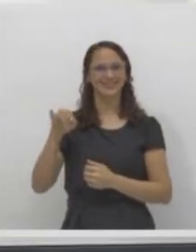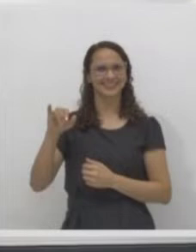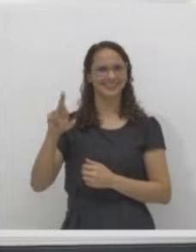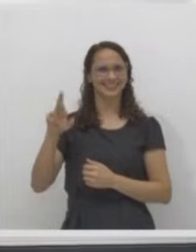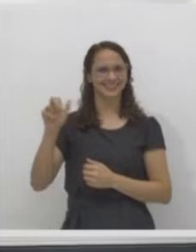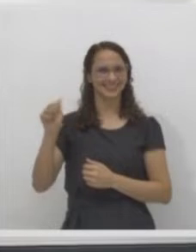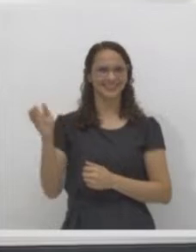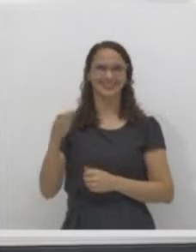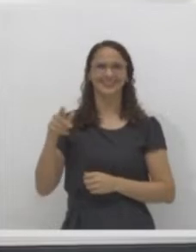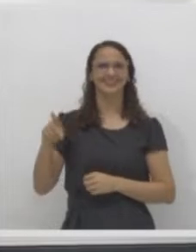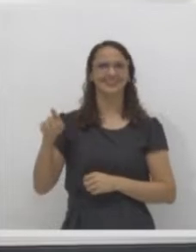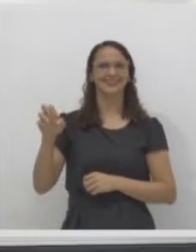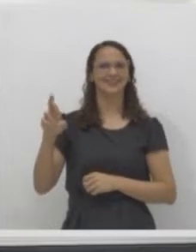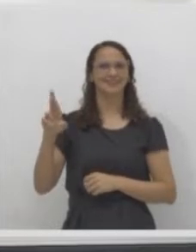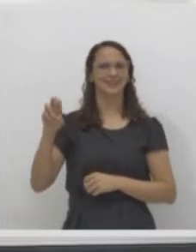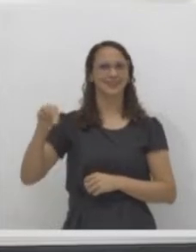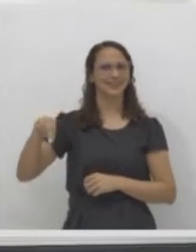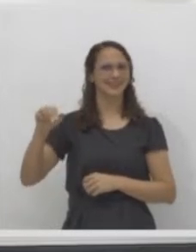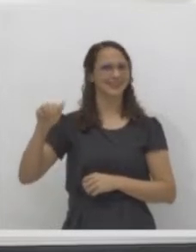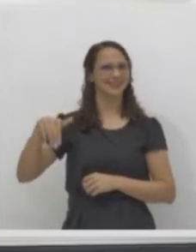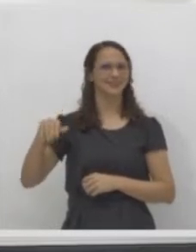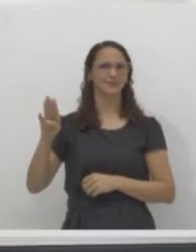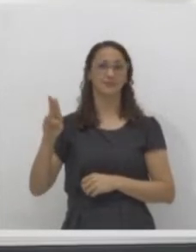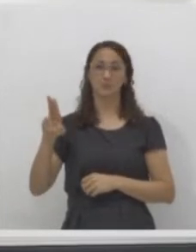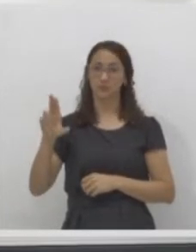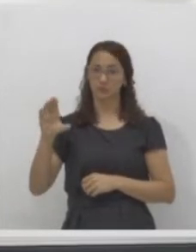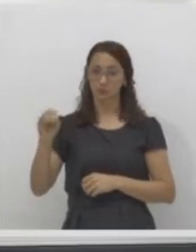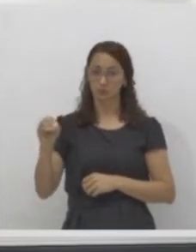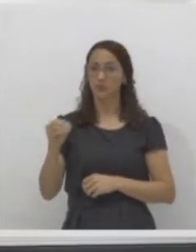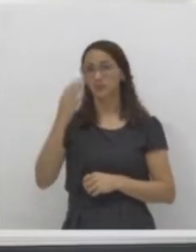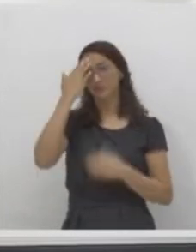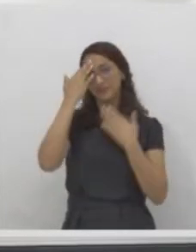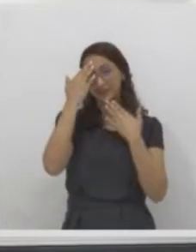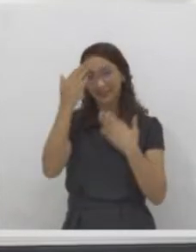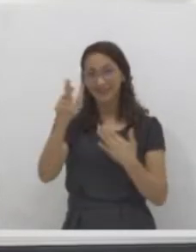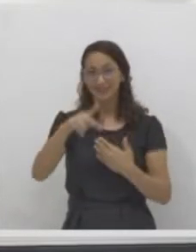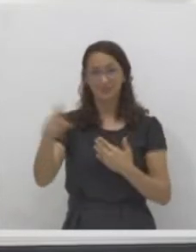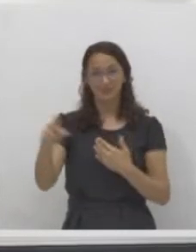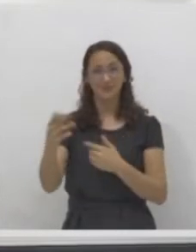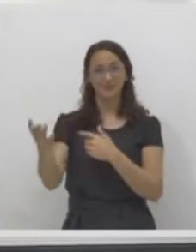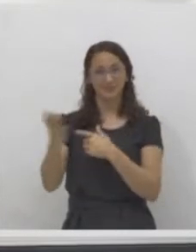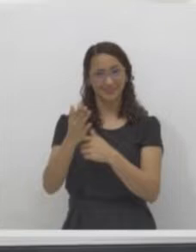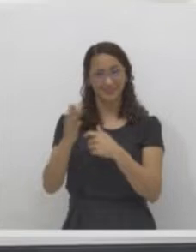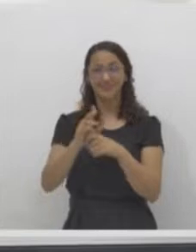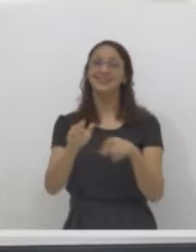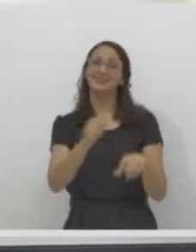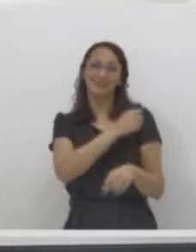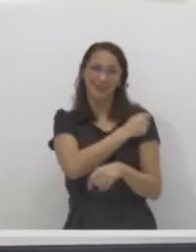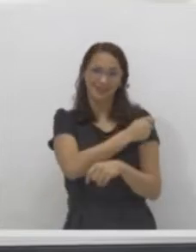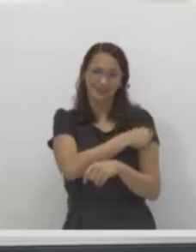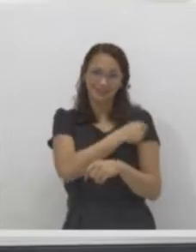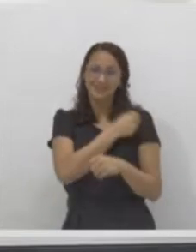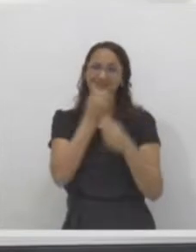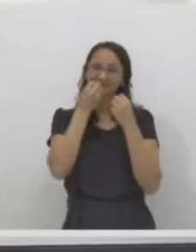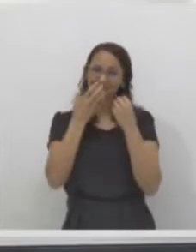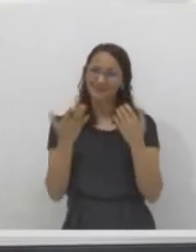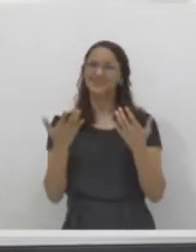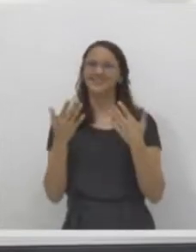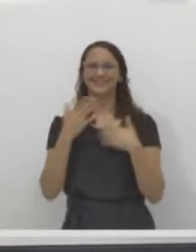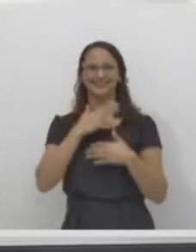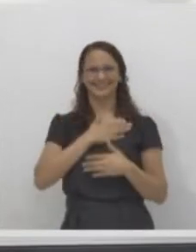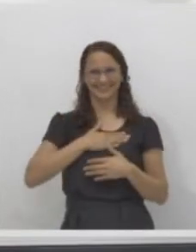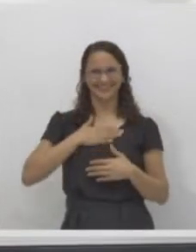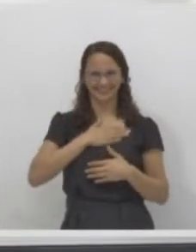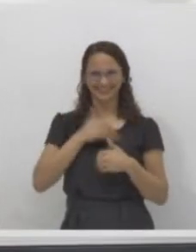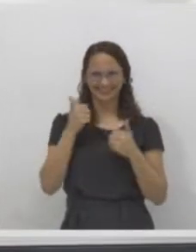muito importante para nós, professores, perceber esse retorno que vocês estão participando, que estamos aprendendo juntos, tá bom? Então, agora sim,